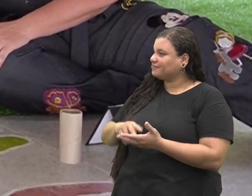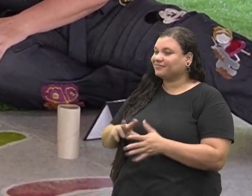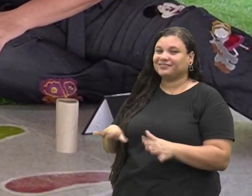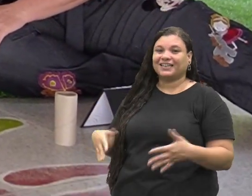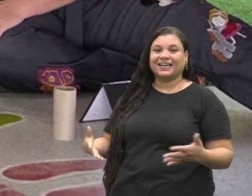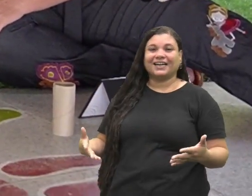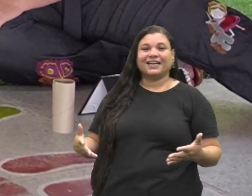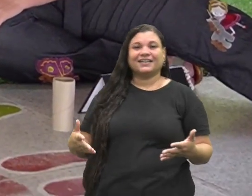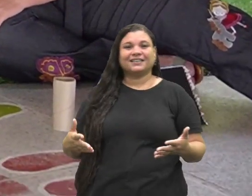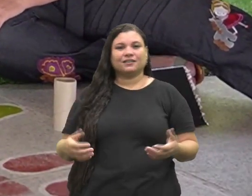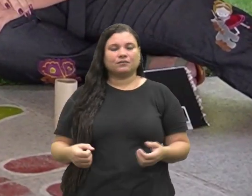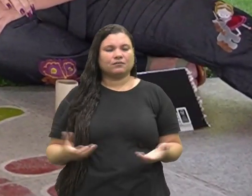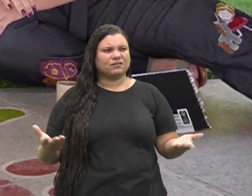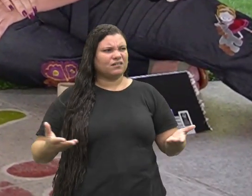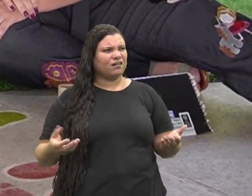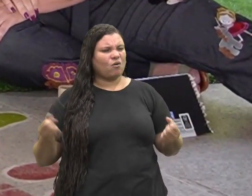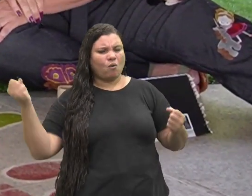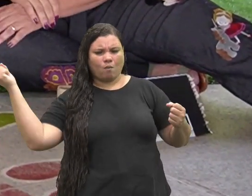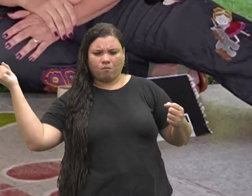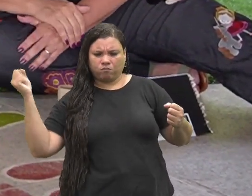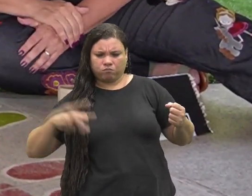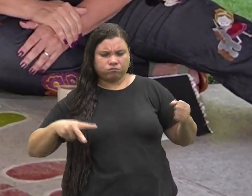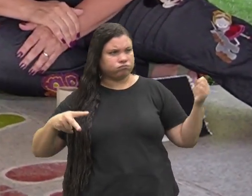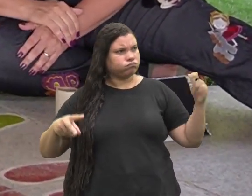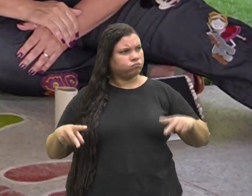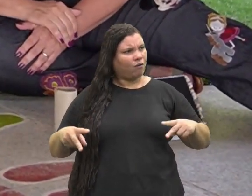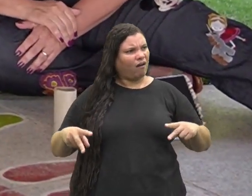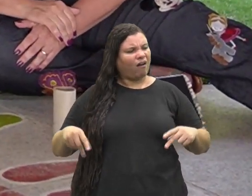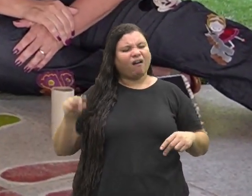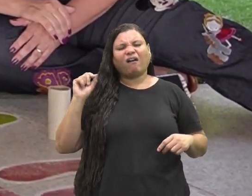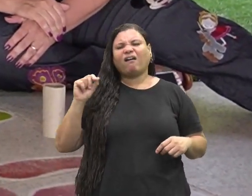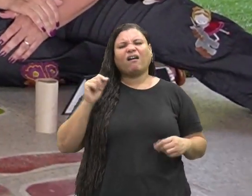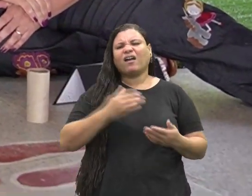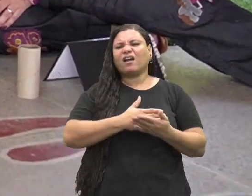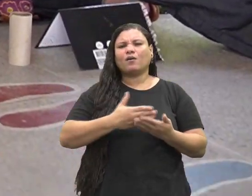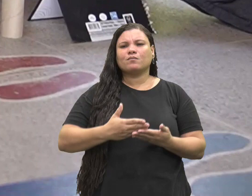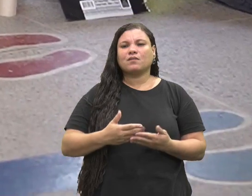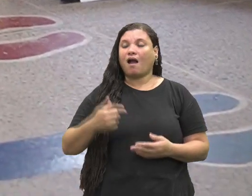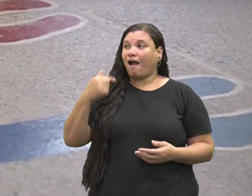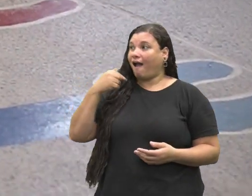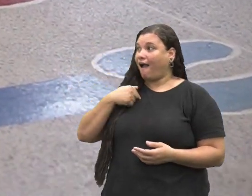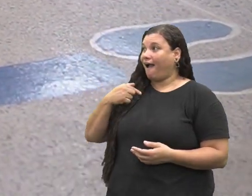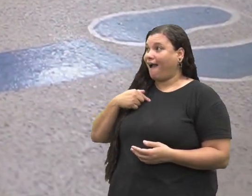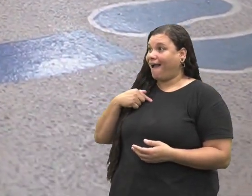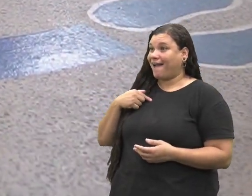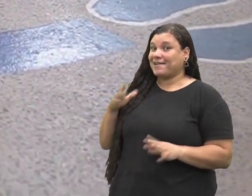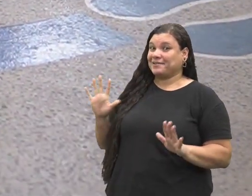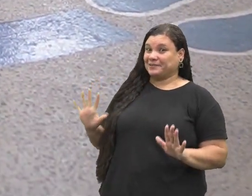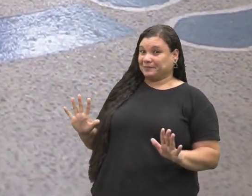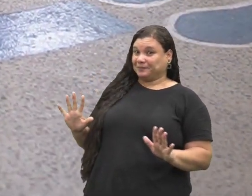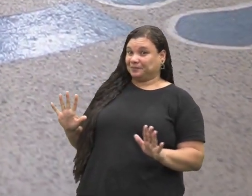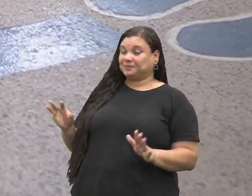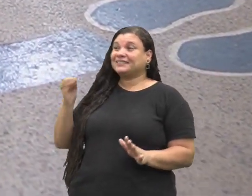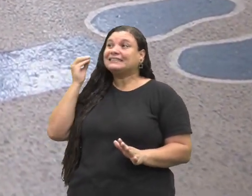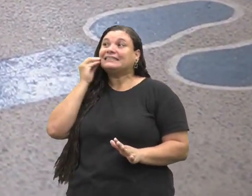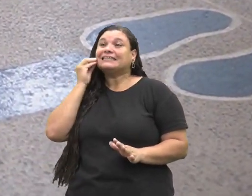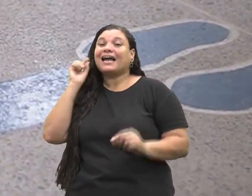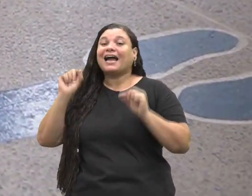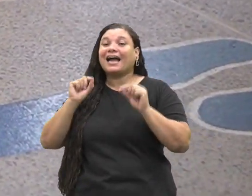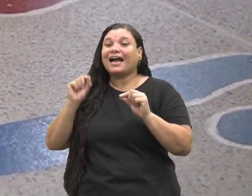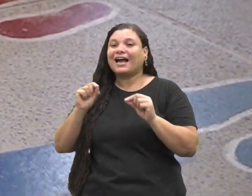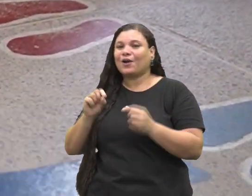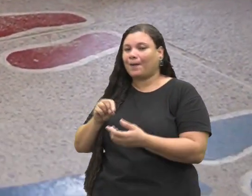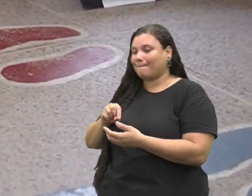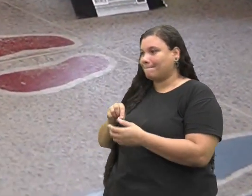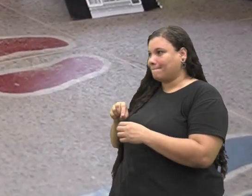Já. Quatro. Ah, você! Será que eu vou conseguir? Vamos lá. Vai, eu acho que vai. Eu tenho que defender aqui, não